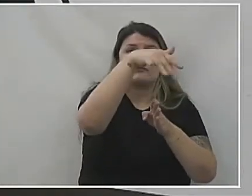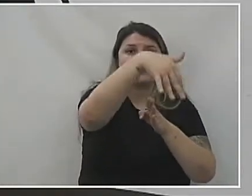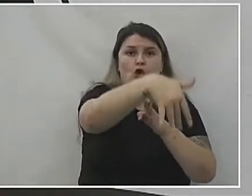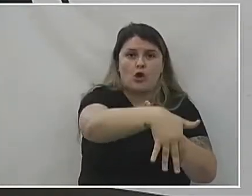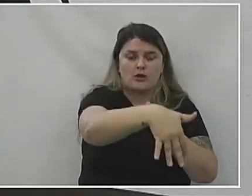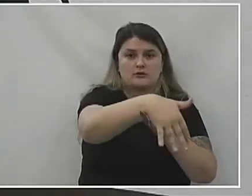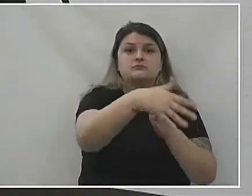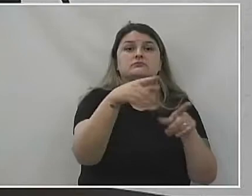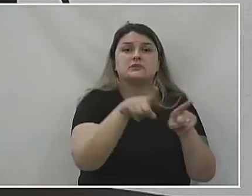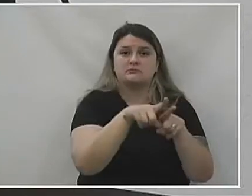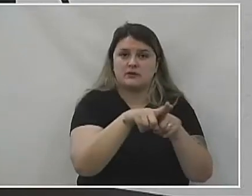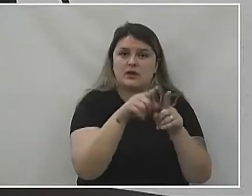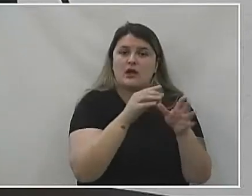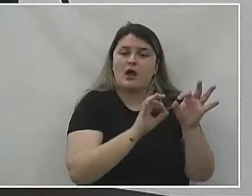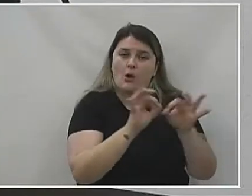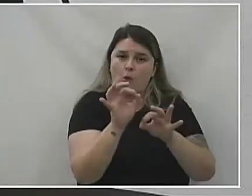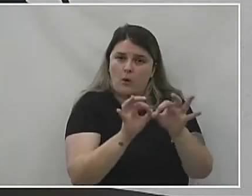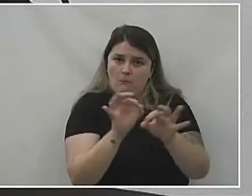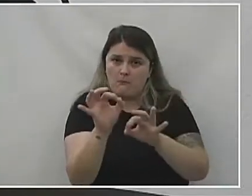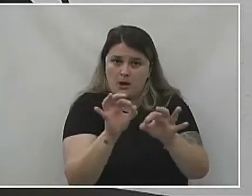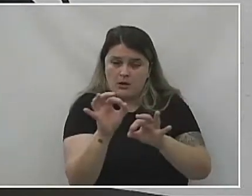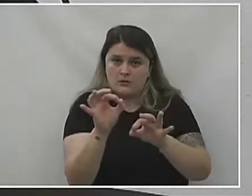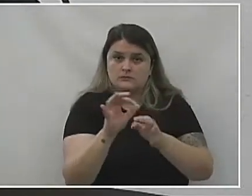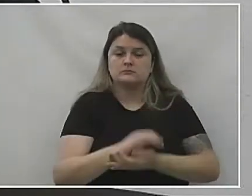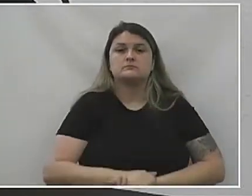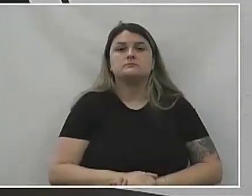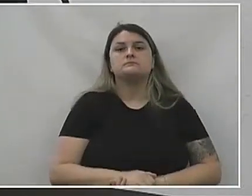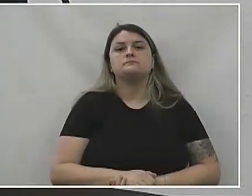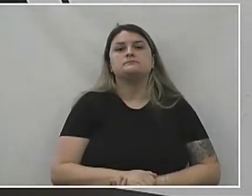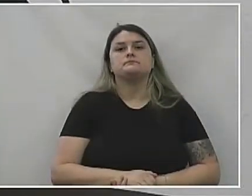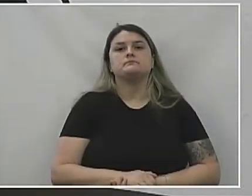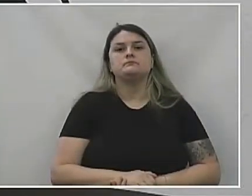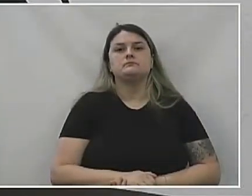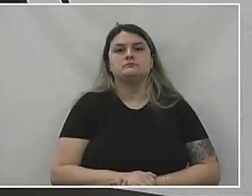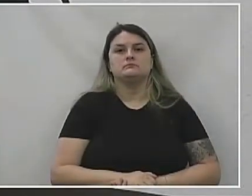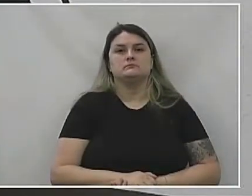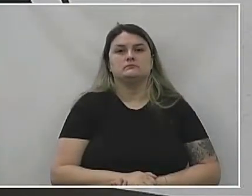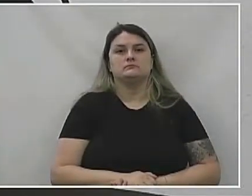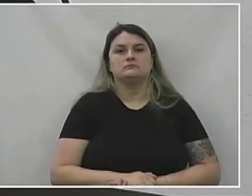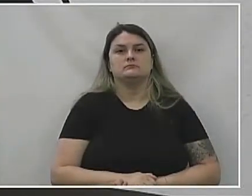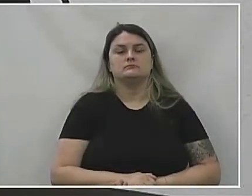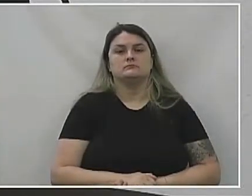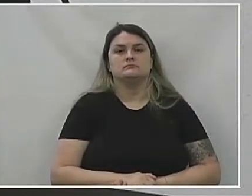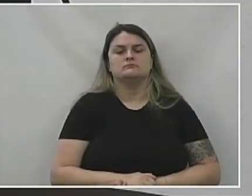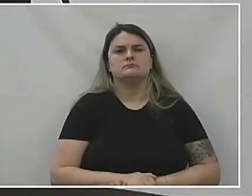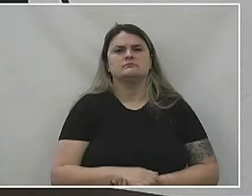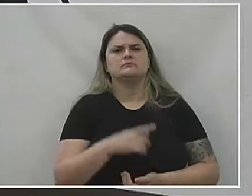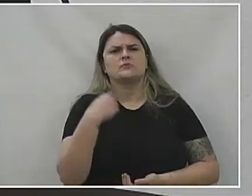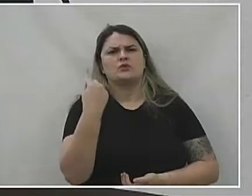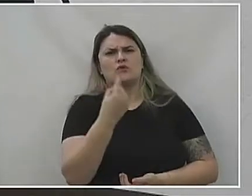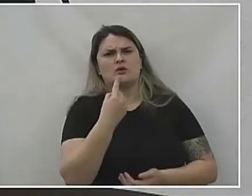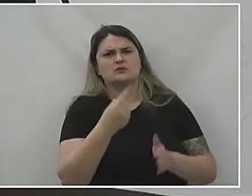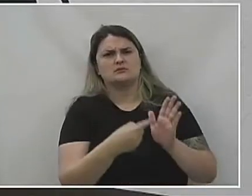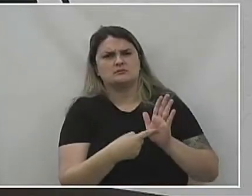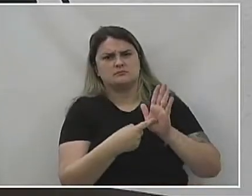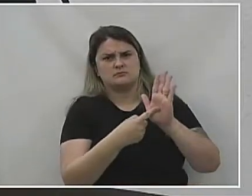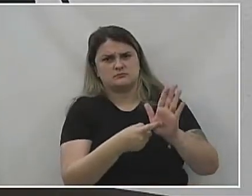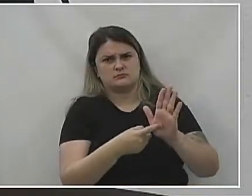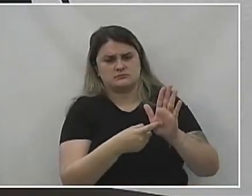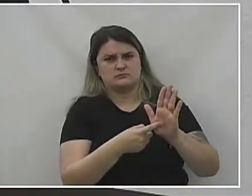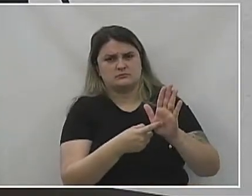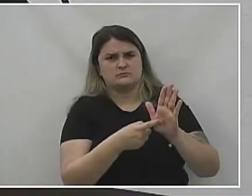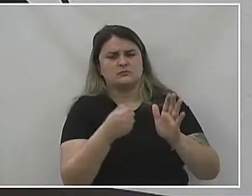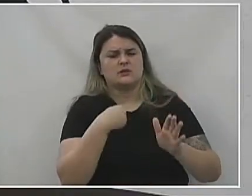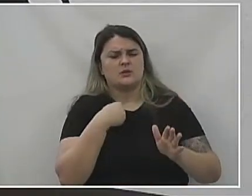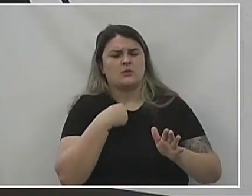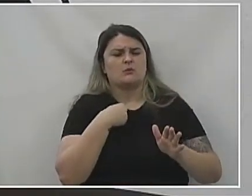que a mesma hora ele está lá em Palmas nesse segmento e um segmento lá em Palmas que a recuperação de toda essa área nós apresentamos quando